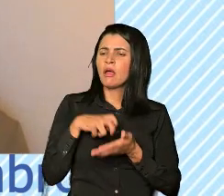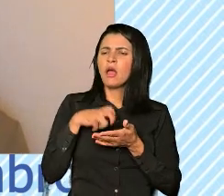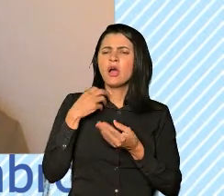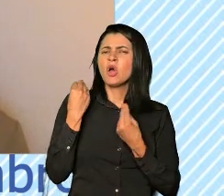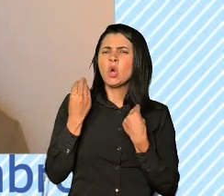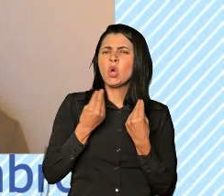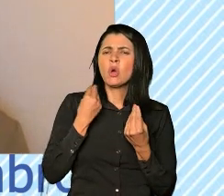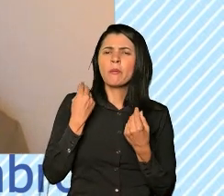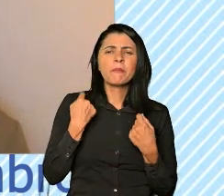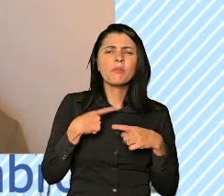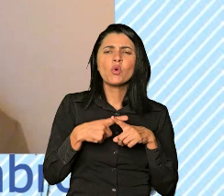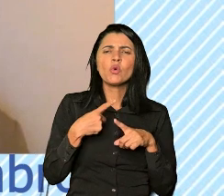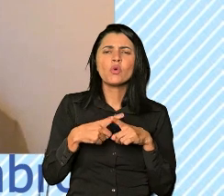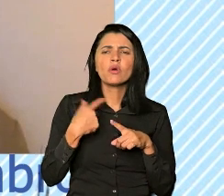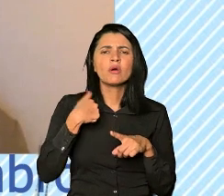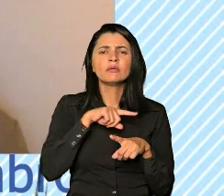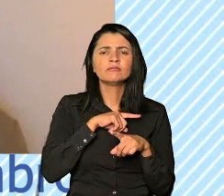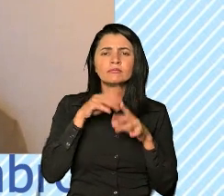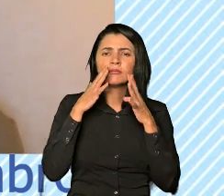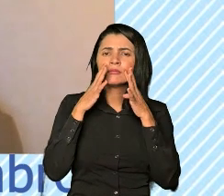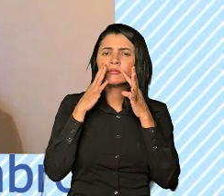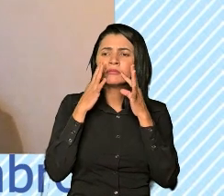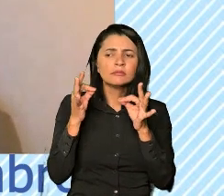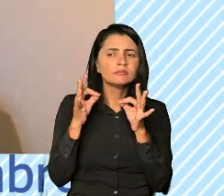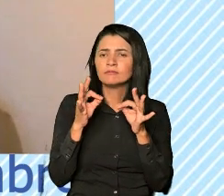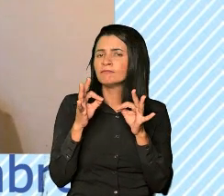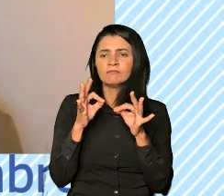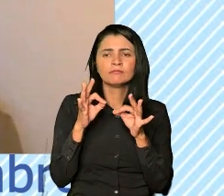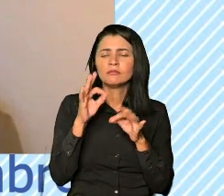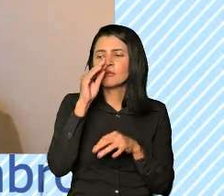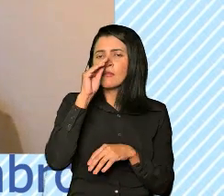gente não presta atenção, a gente